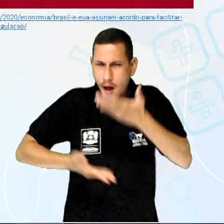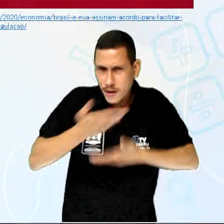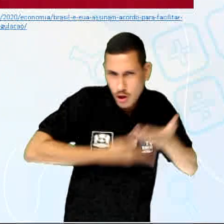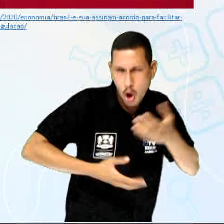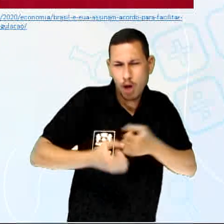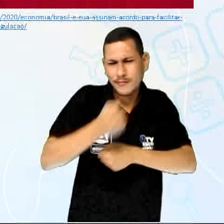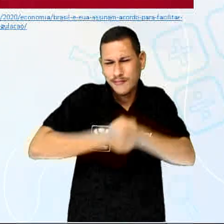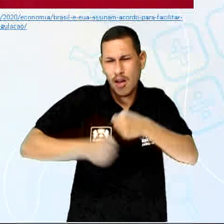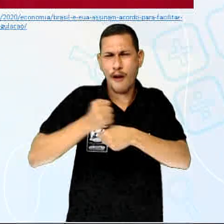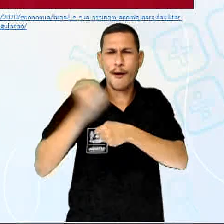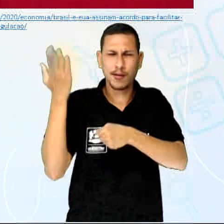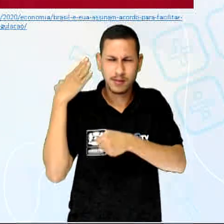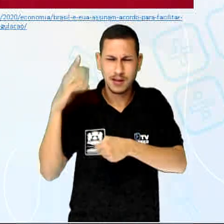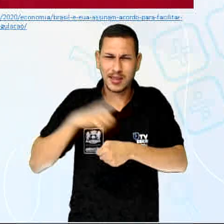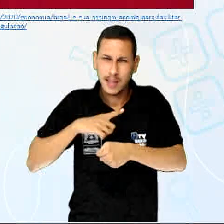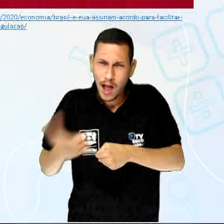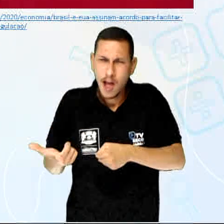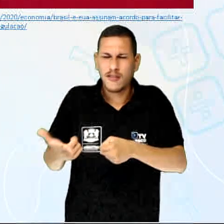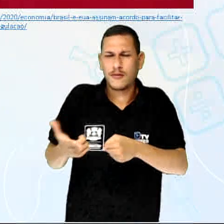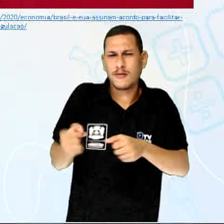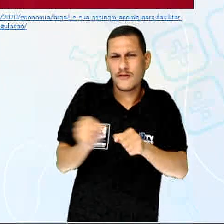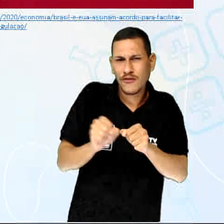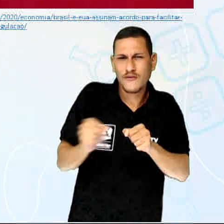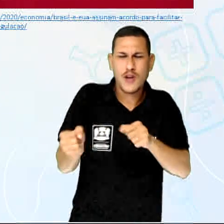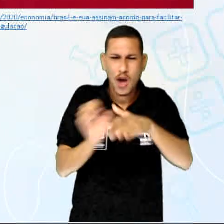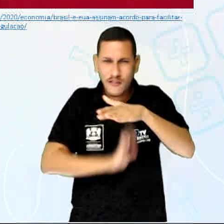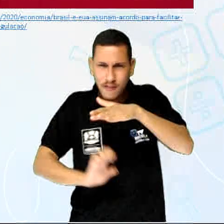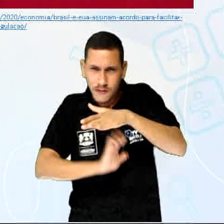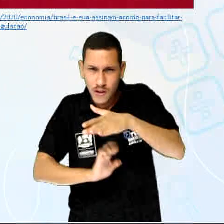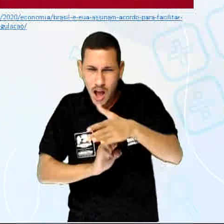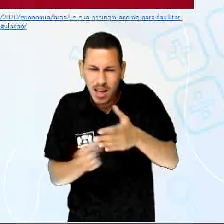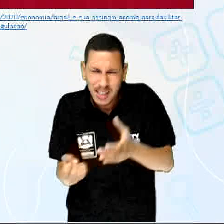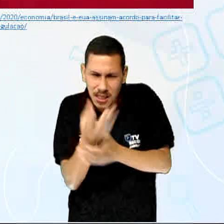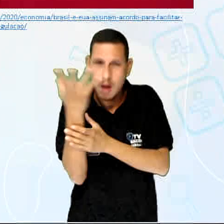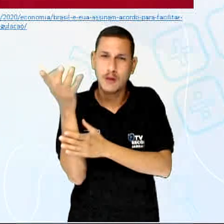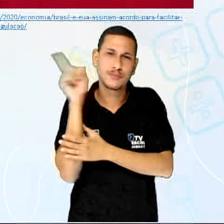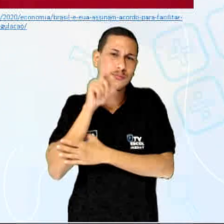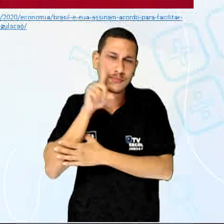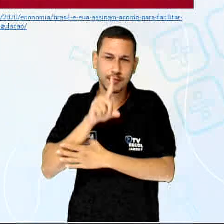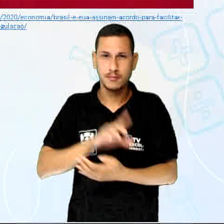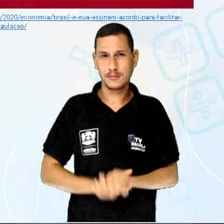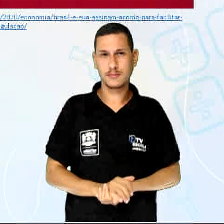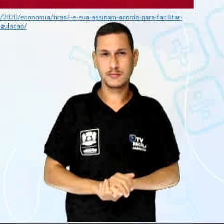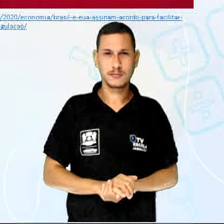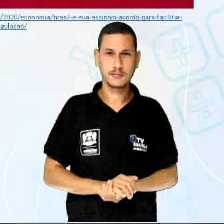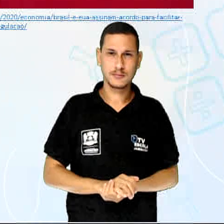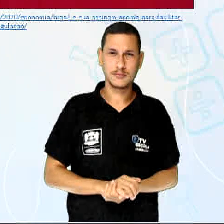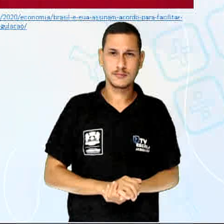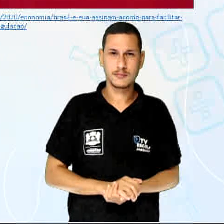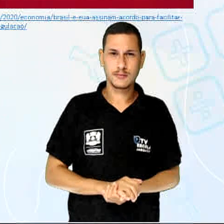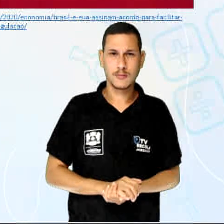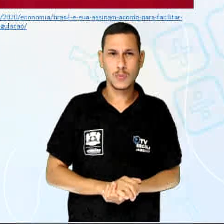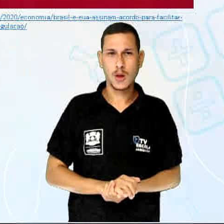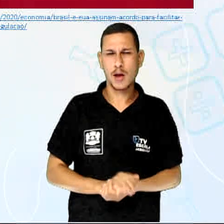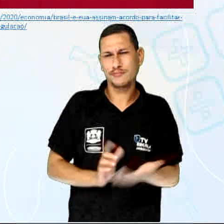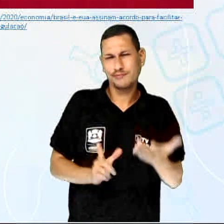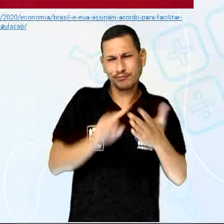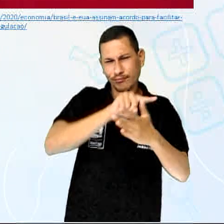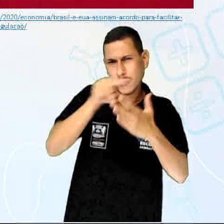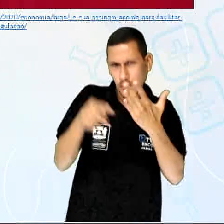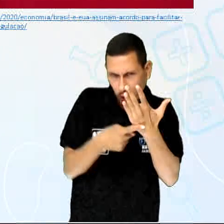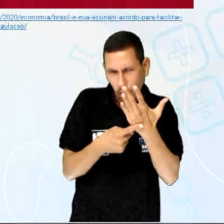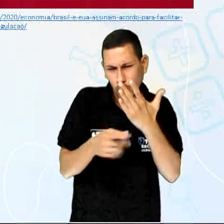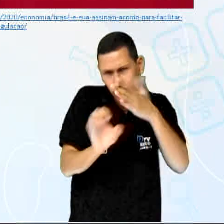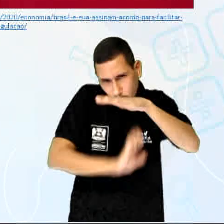anos, conseguiu gerar maiores vínculos com marcas de empresas oriundas dos Estados Unidos. E aí temos pelo menos 5 grandes